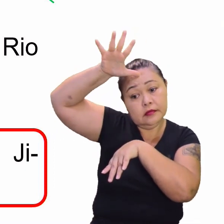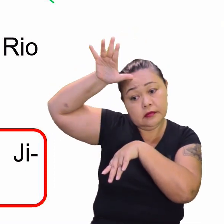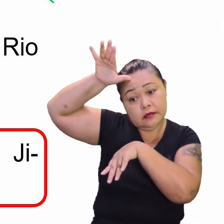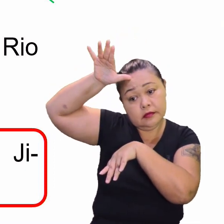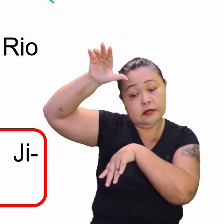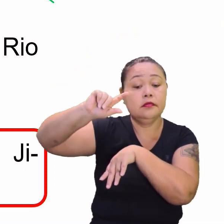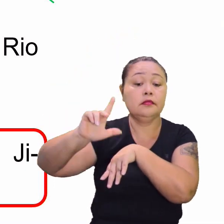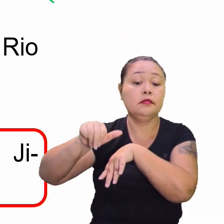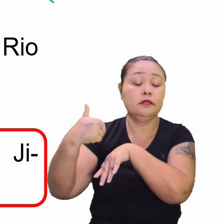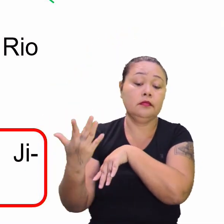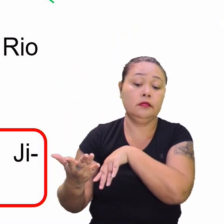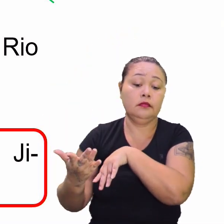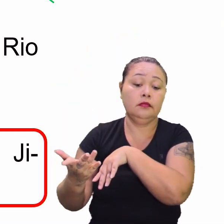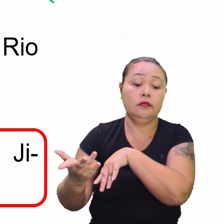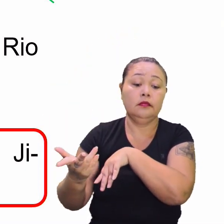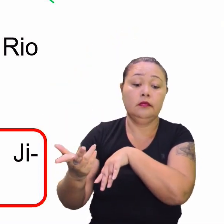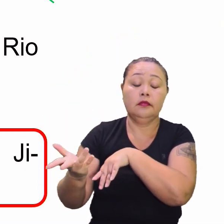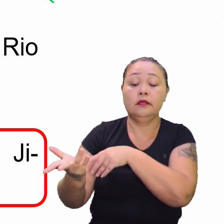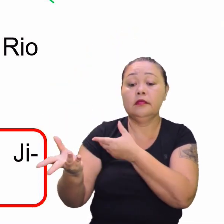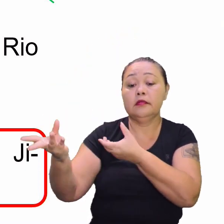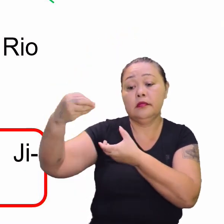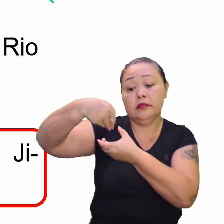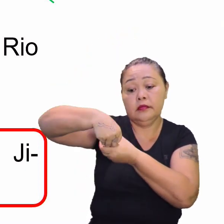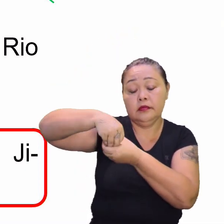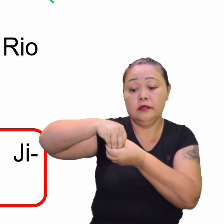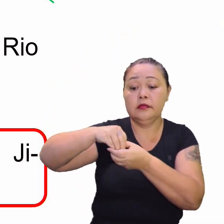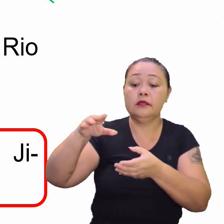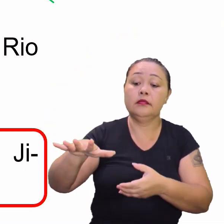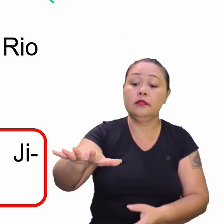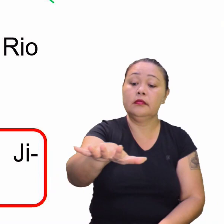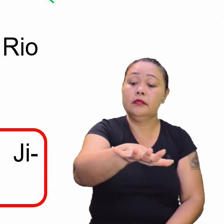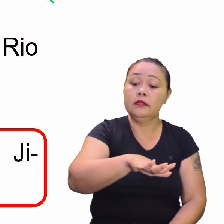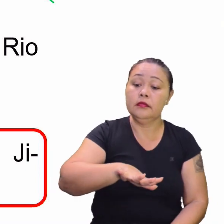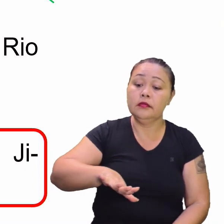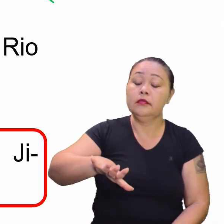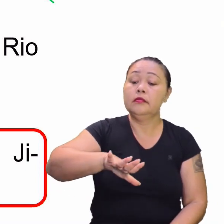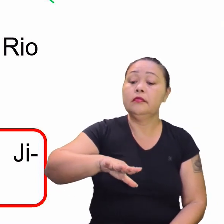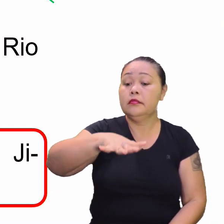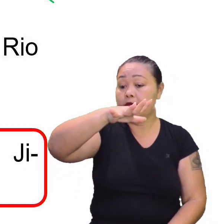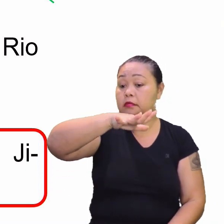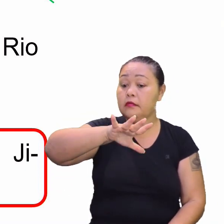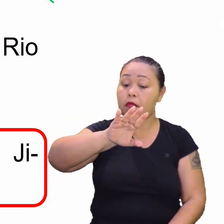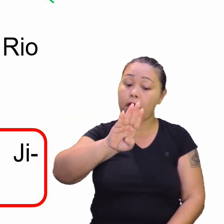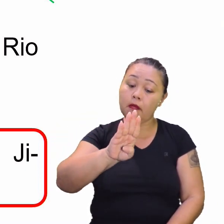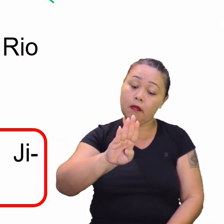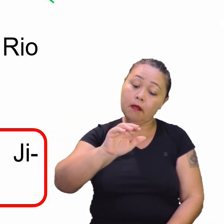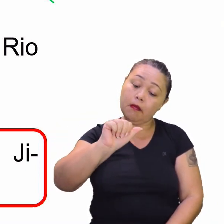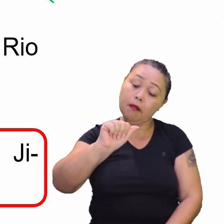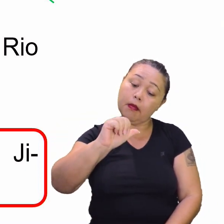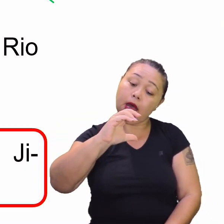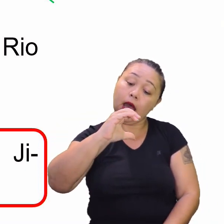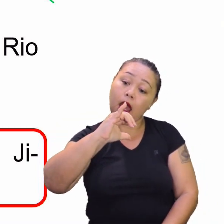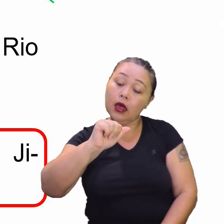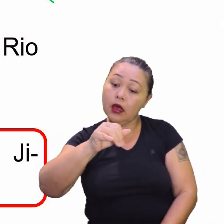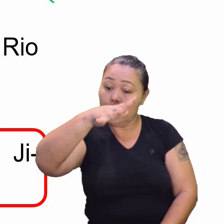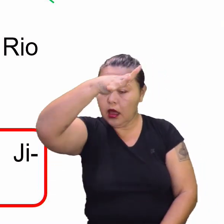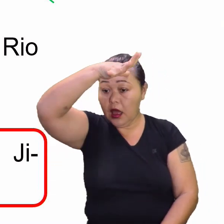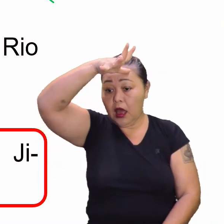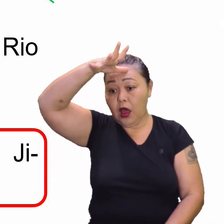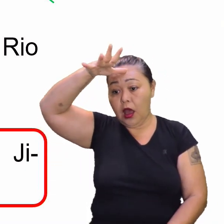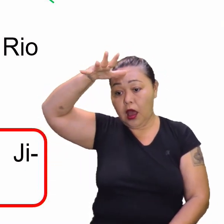Amazonas. Do Amazonas. Então, nós fazemos parte da bacia amazônica. Exatamente. O rio